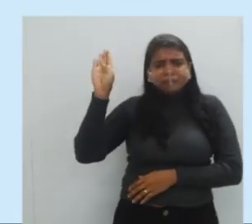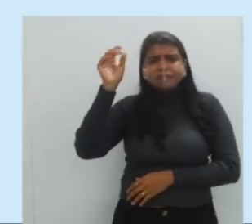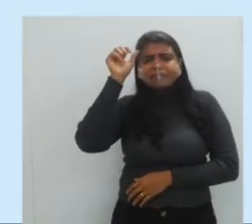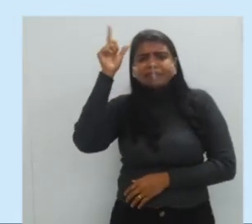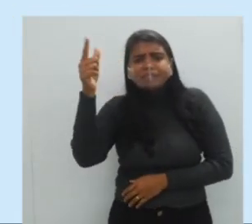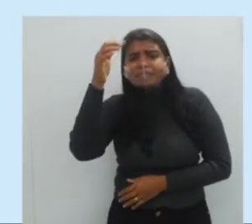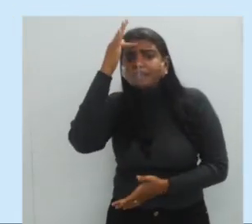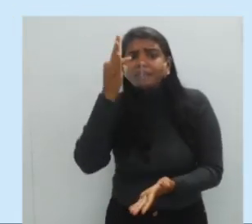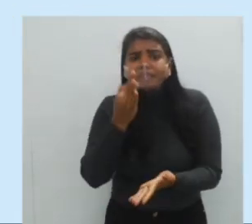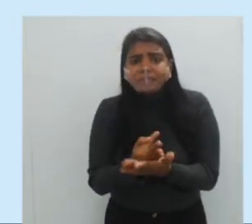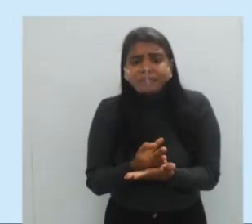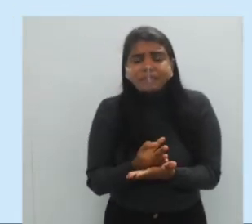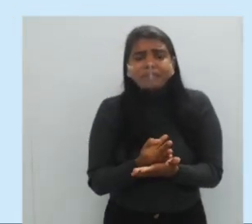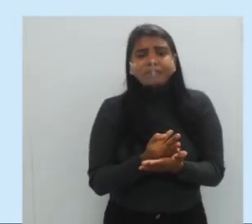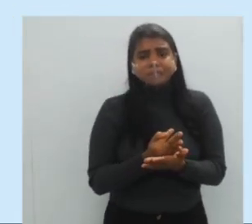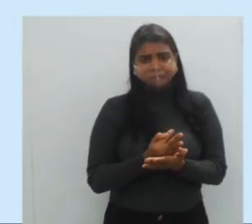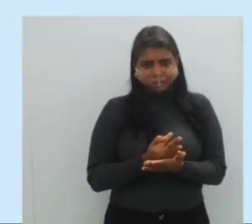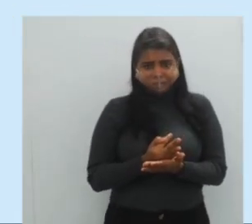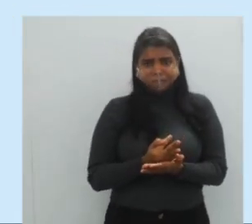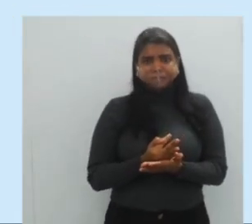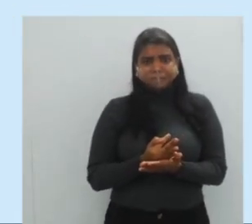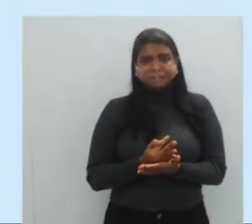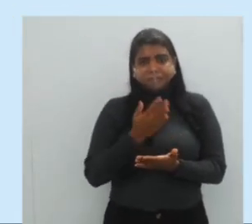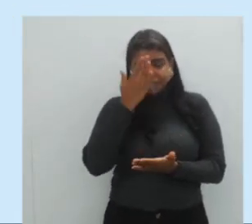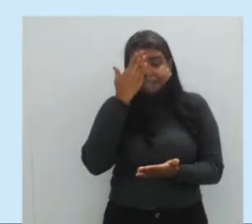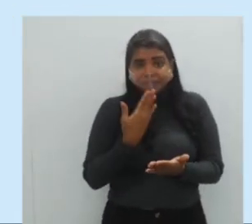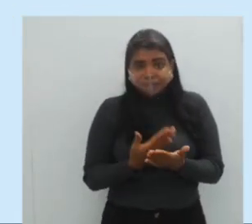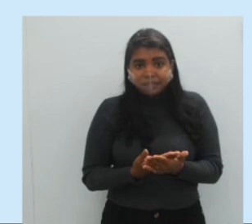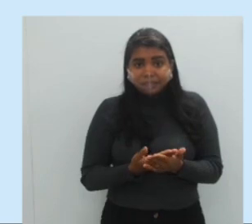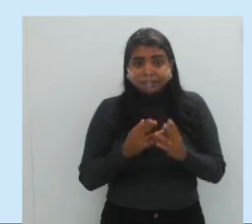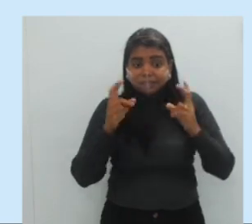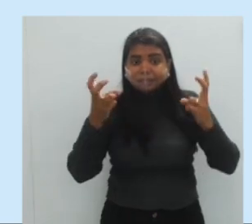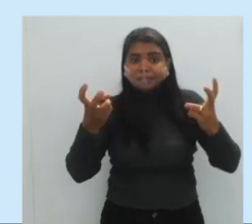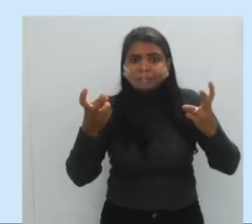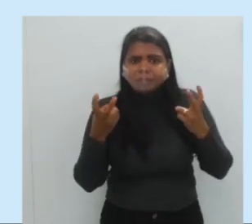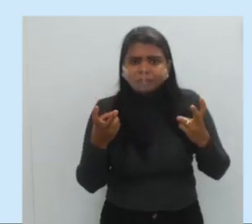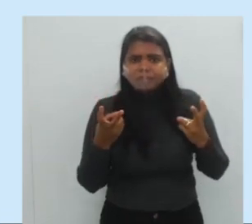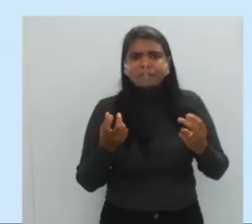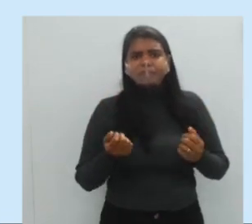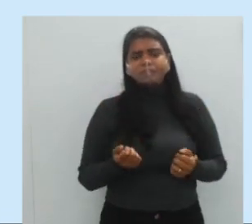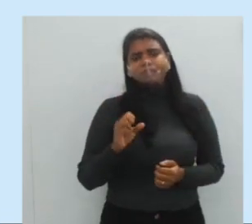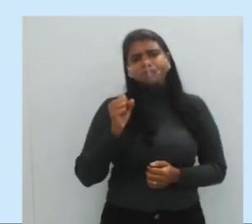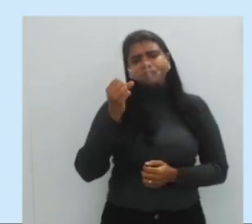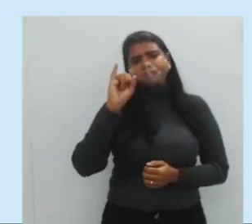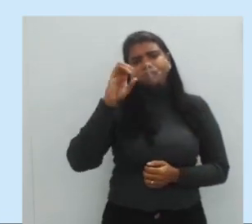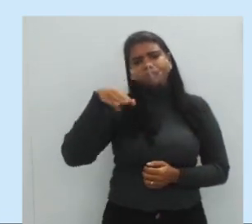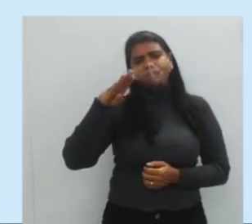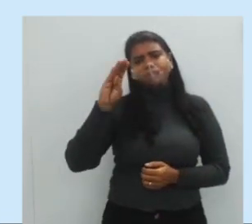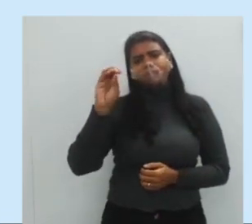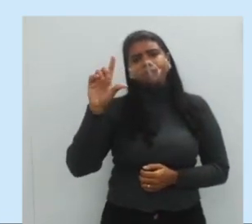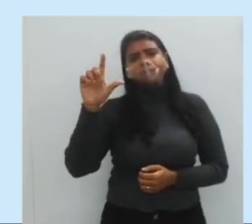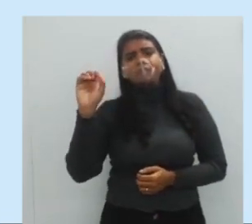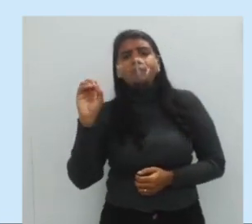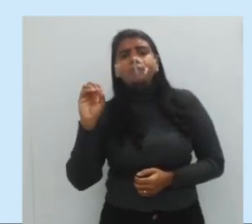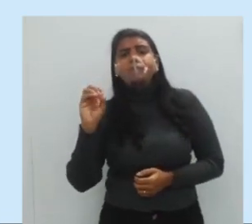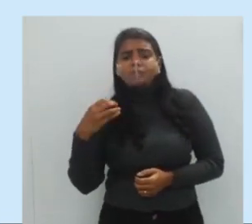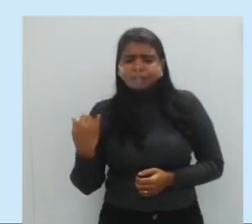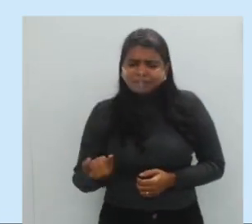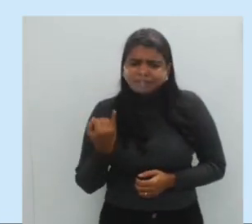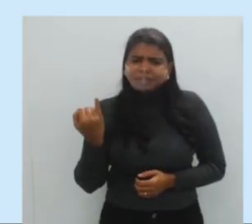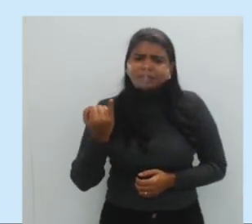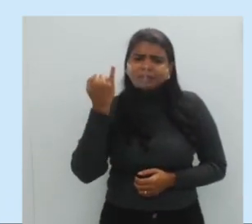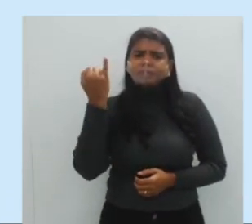que professa aquela determinada religião. Então nós estamos observando símbolos que são importantes, que